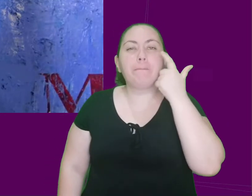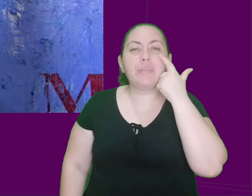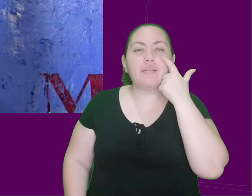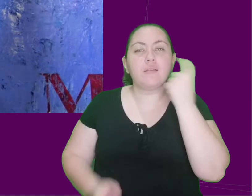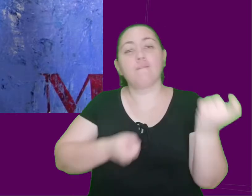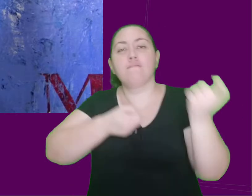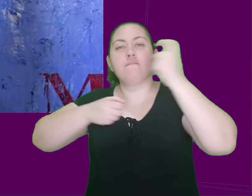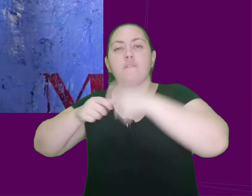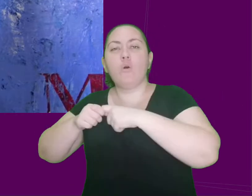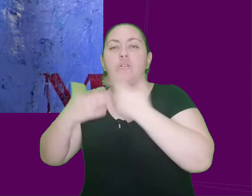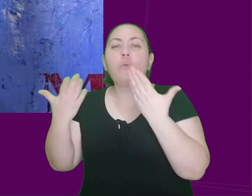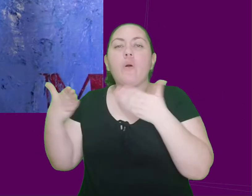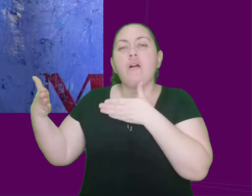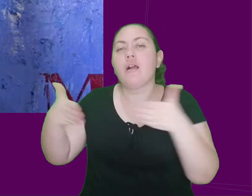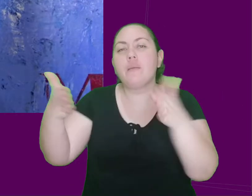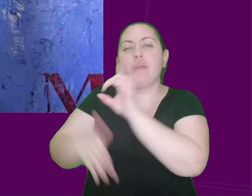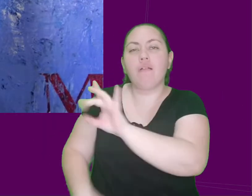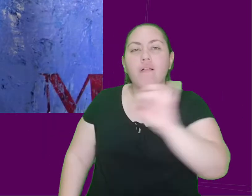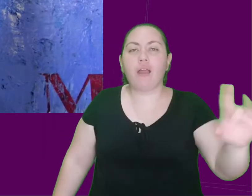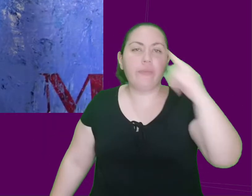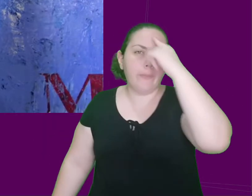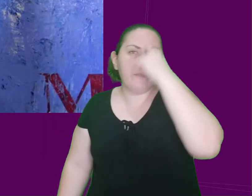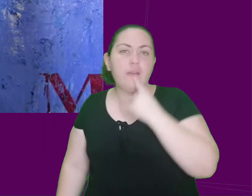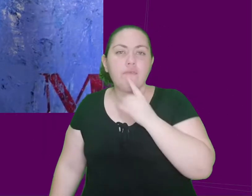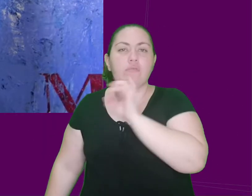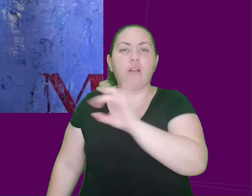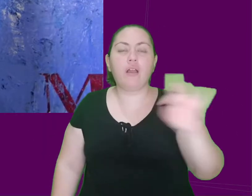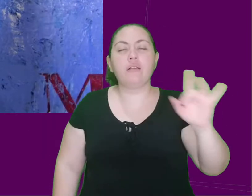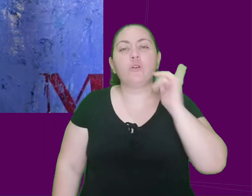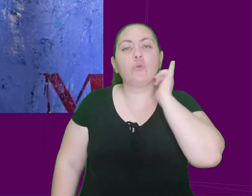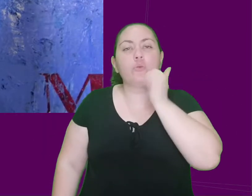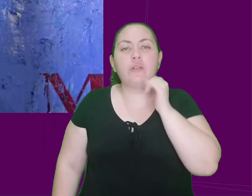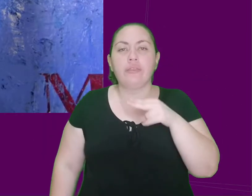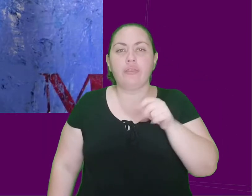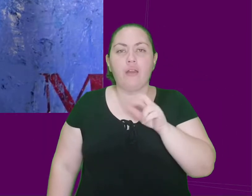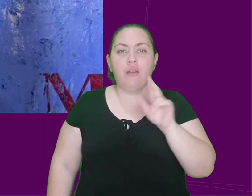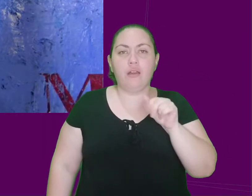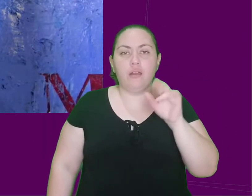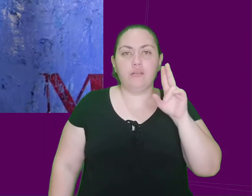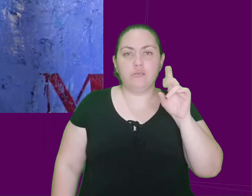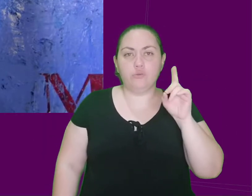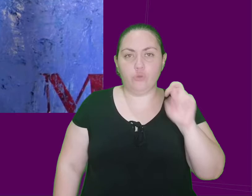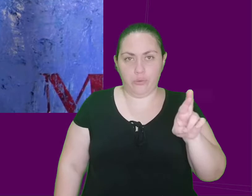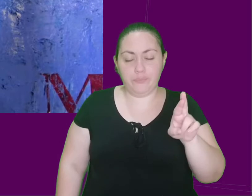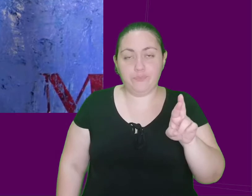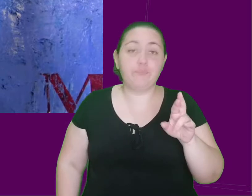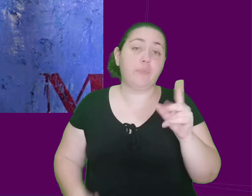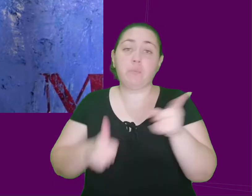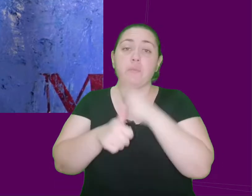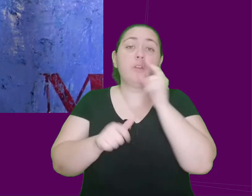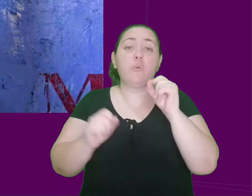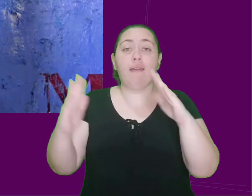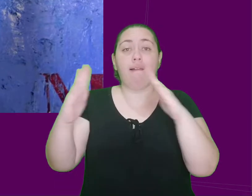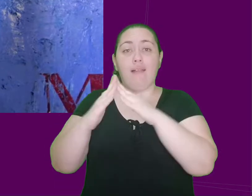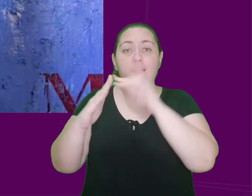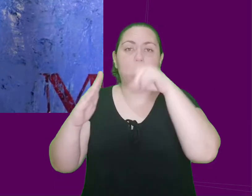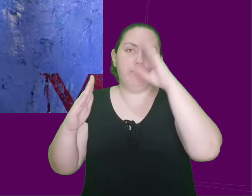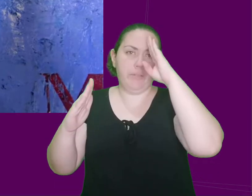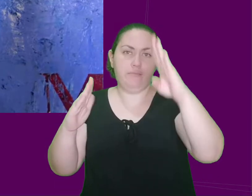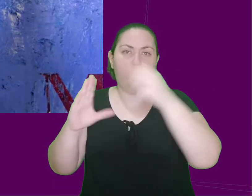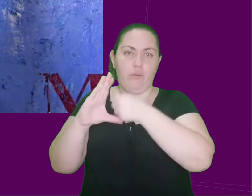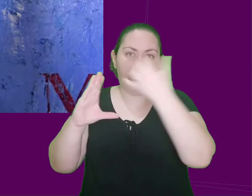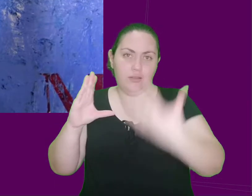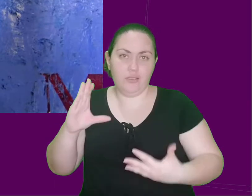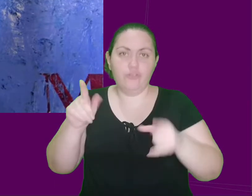desses sujeitos ou desse sujeito narrativo. A leitura aqui toma como base, portanto, a casa, entre outros elementos,